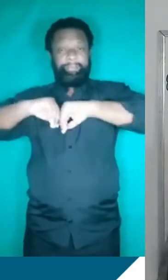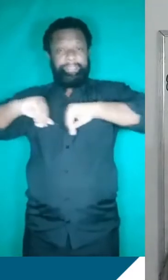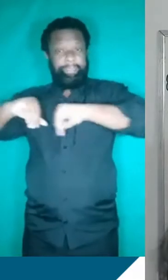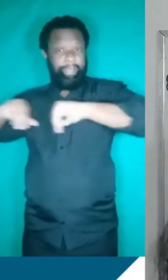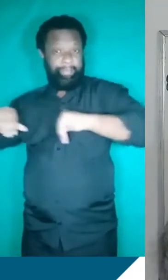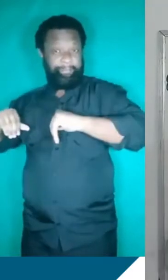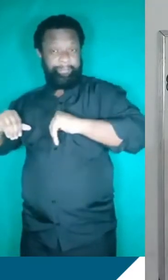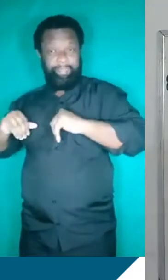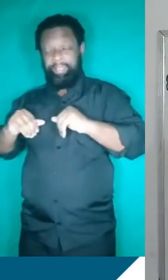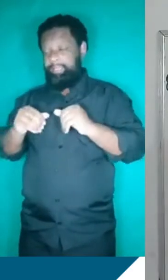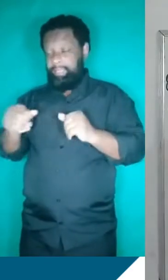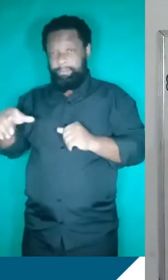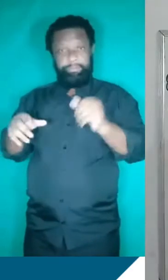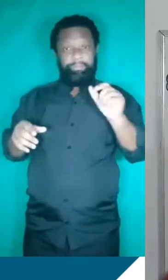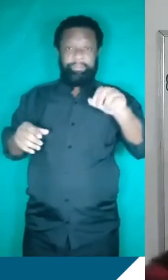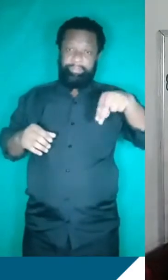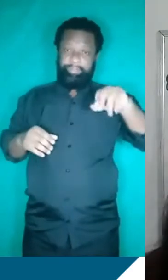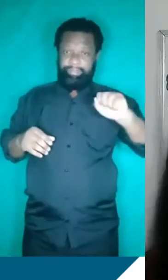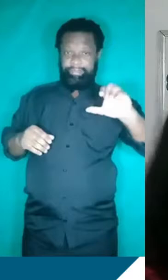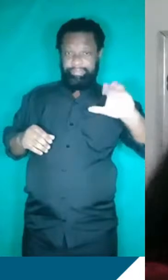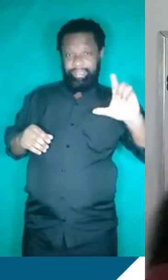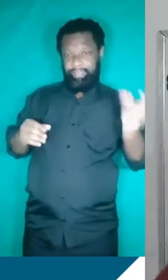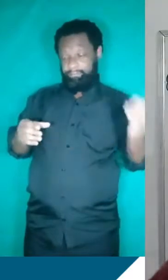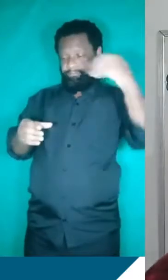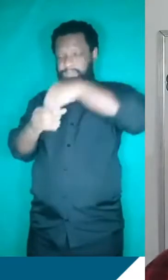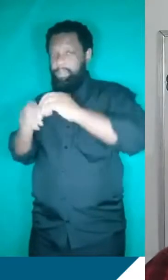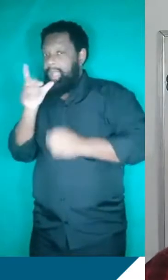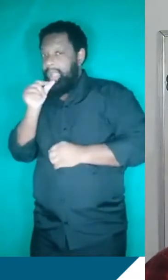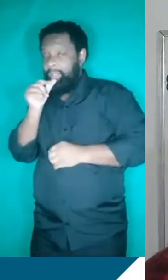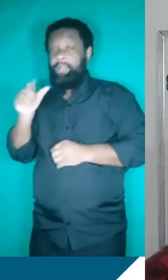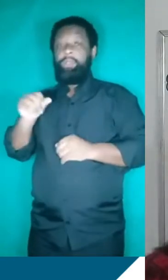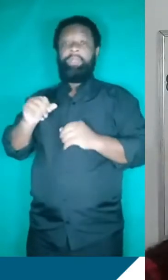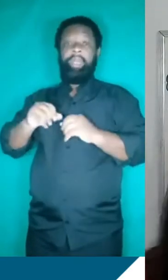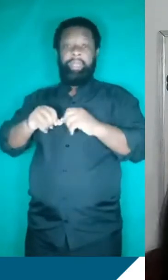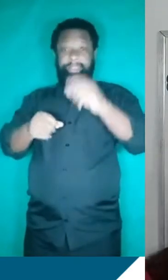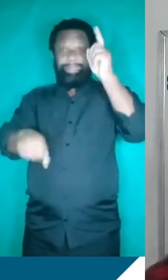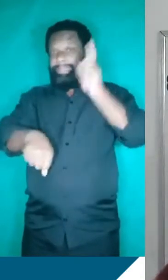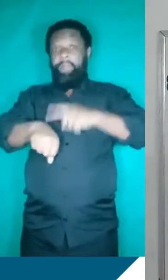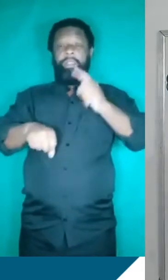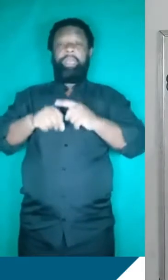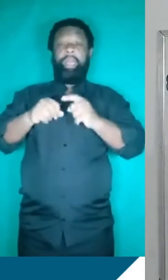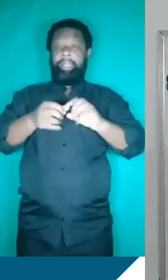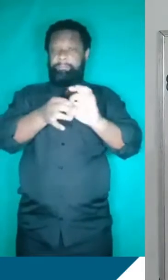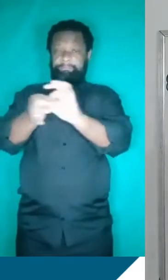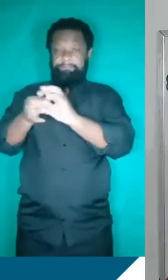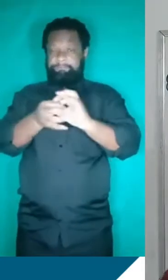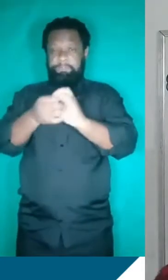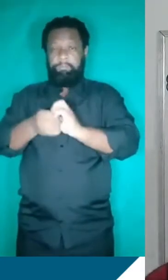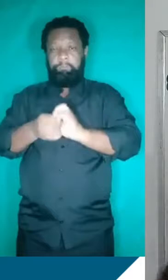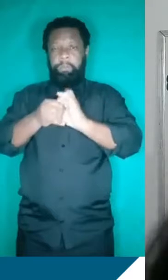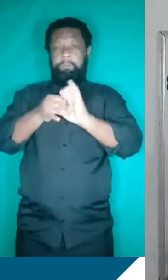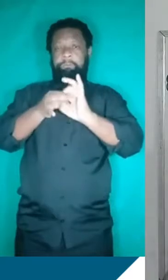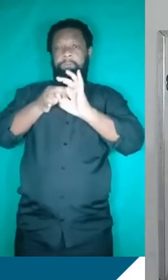Nós podemos simplesmente colocar ele em água e na hora que nós colocarmos o sal em água, ele vai sofrer um processo de